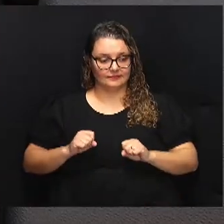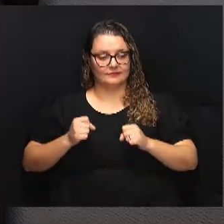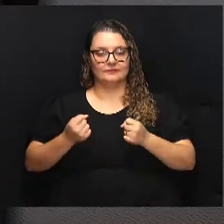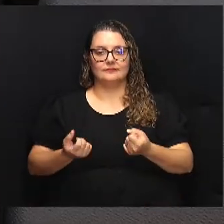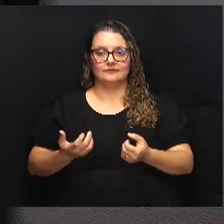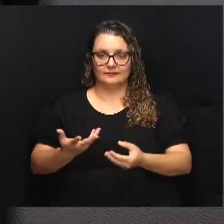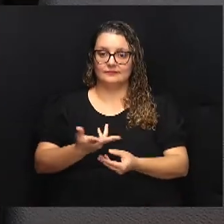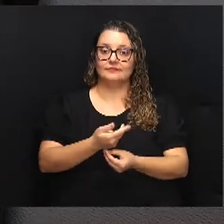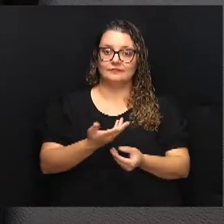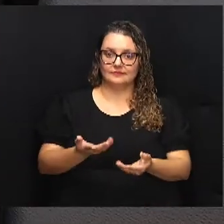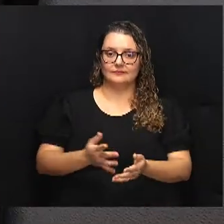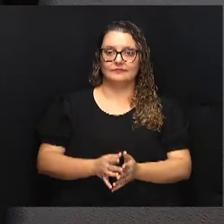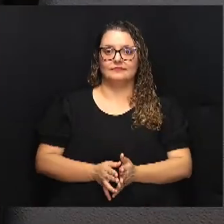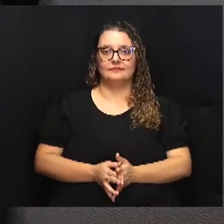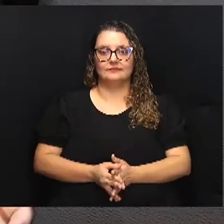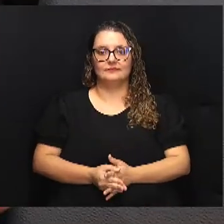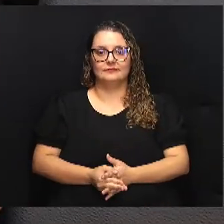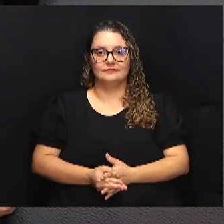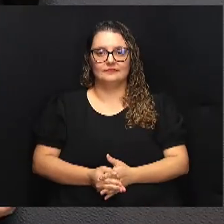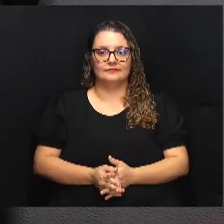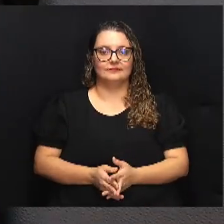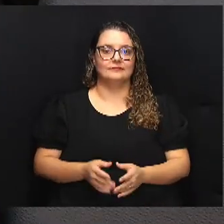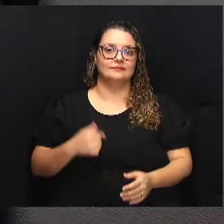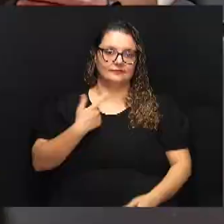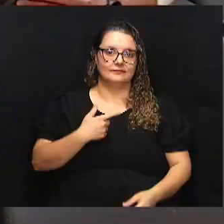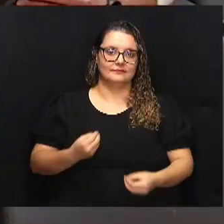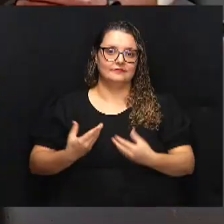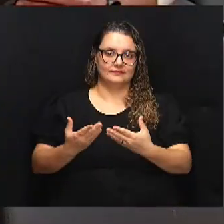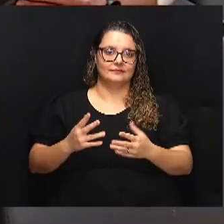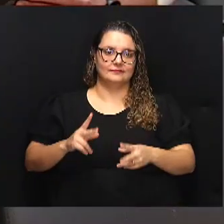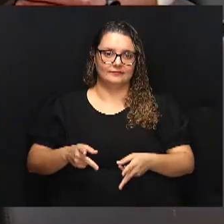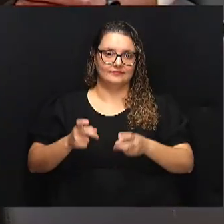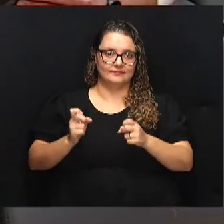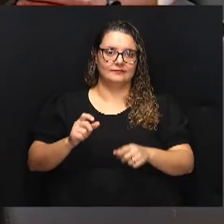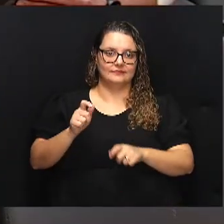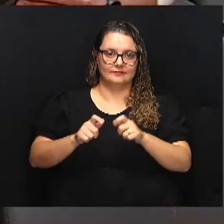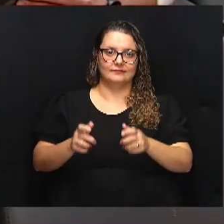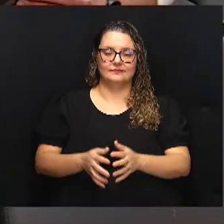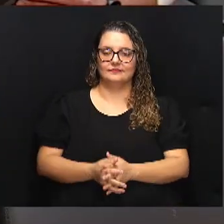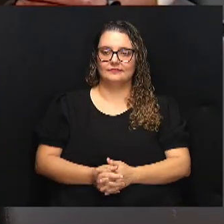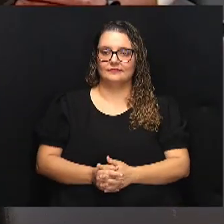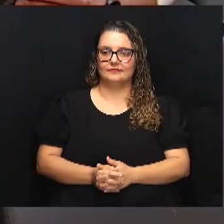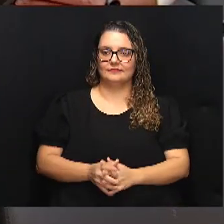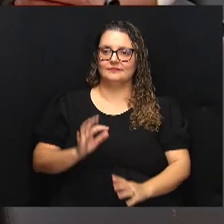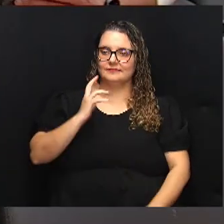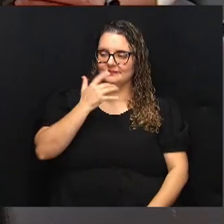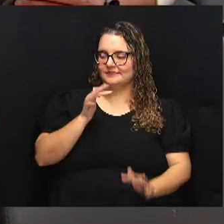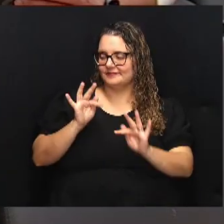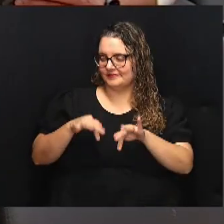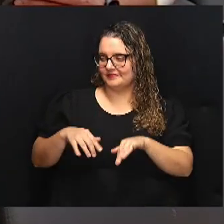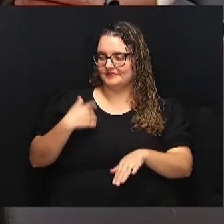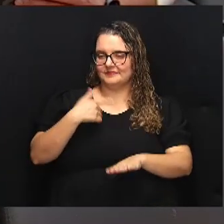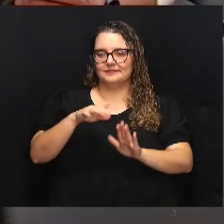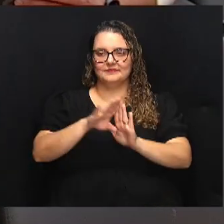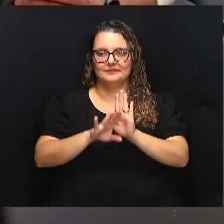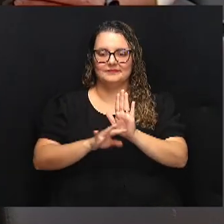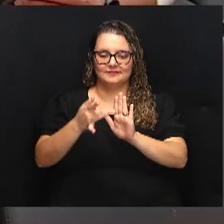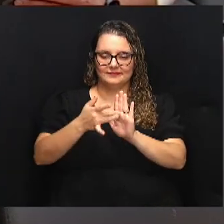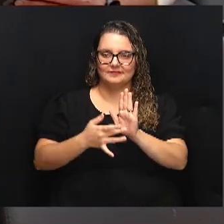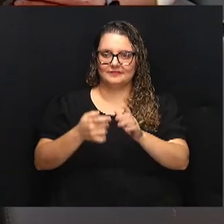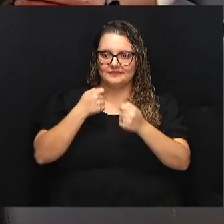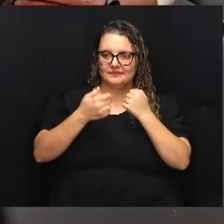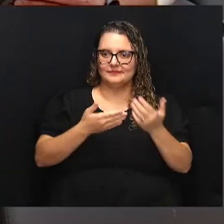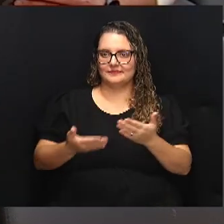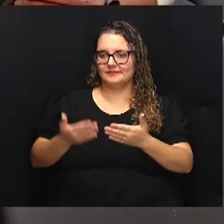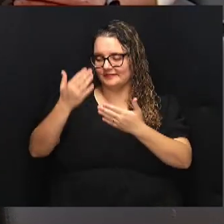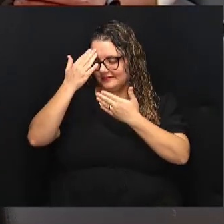à arte. Então, a gente quer dar esse reconhecimento às pessoas. Herbert, a gente chegou ao fim aqui do nosso programa Em Pauta, né?